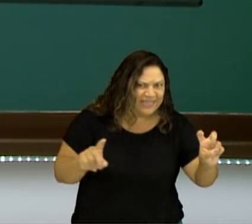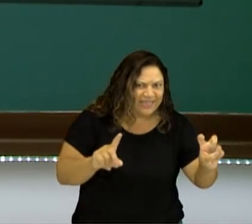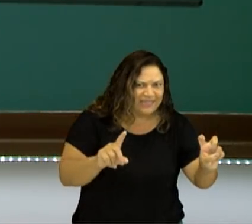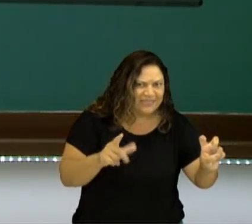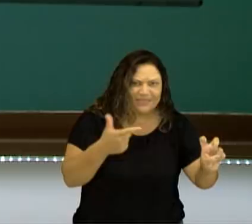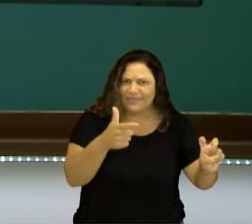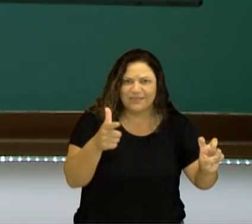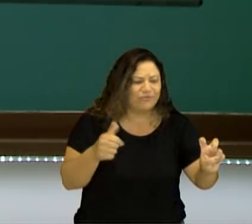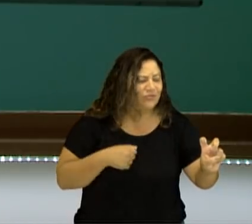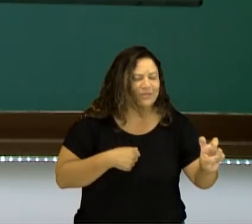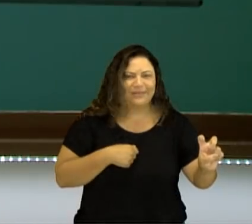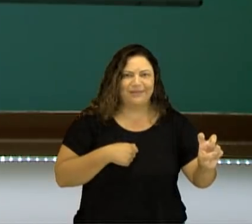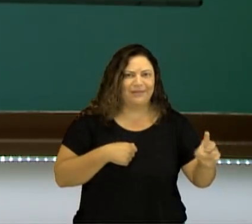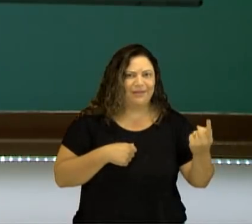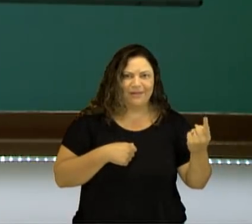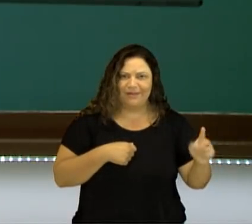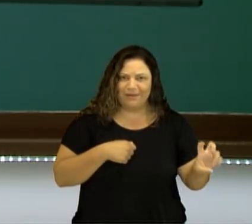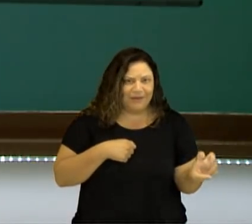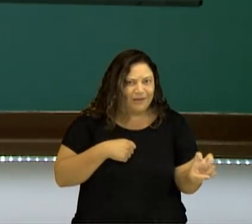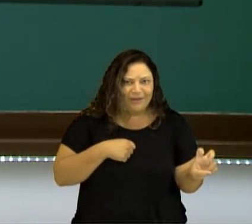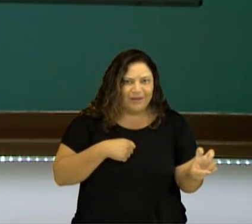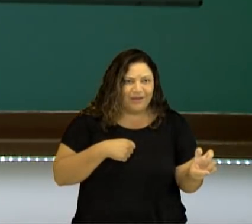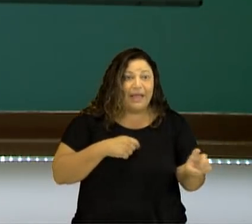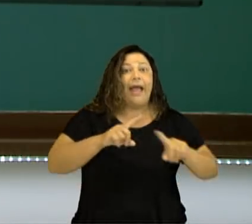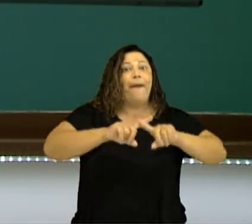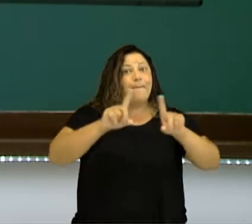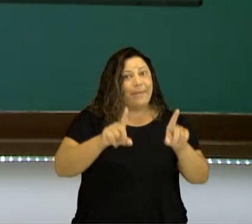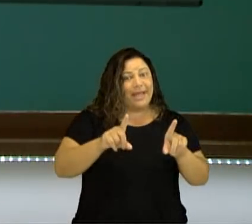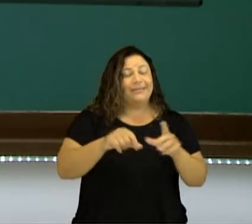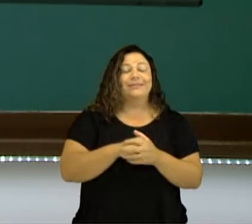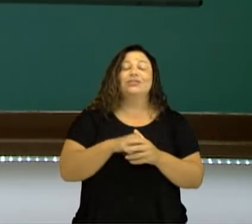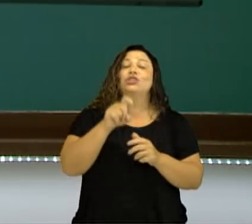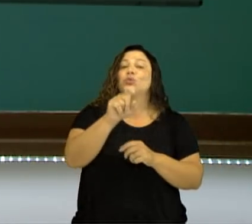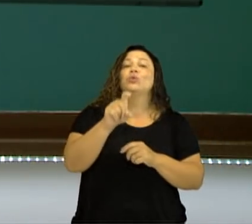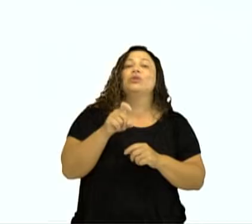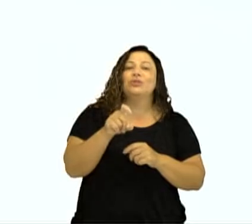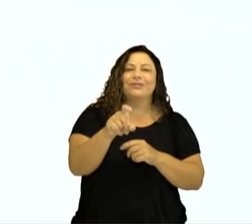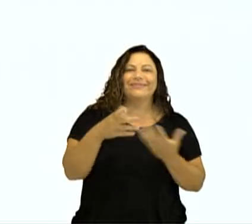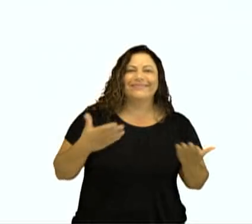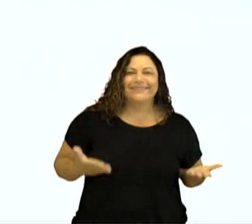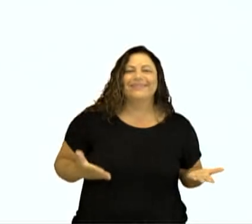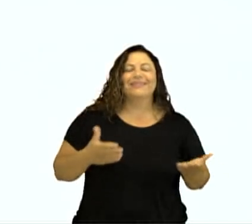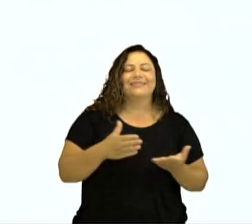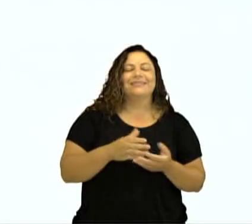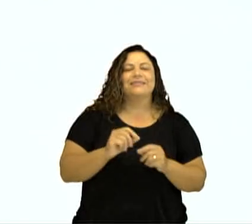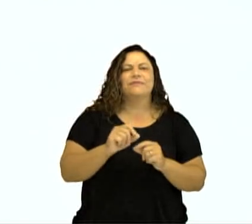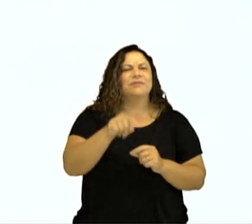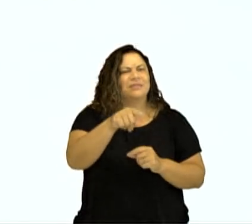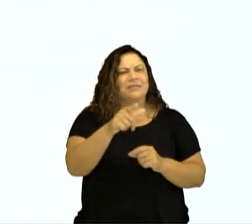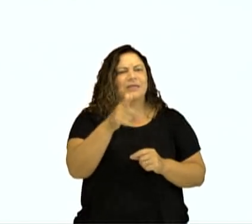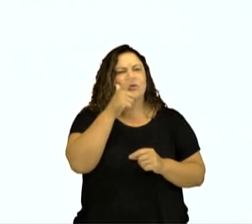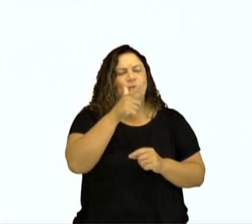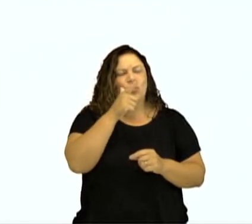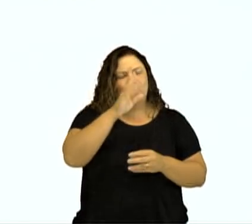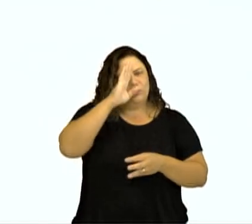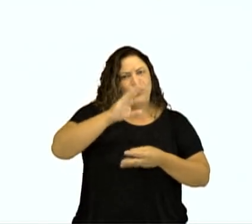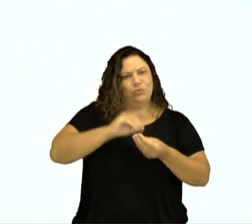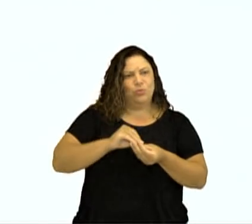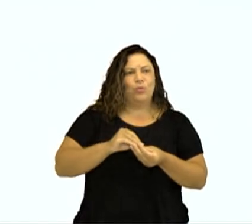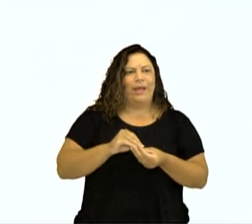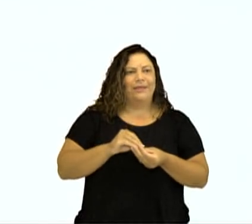tabela, professora, mas tinha a função que definia isso. E você conseguiu concluir que era